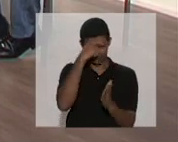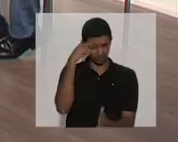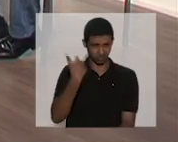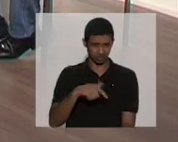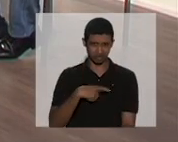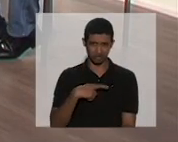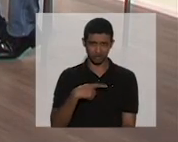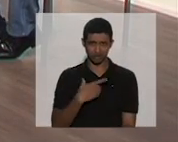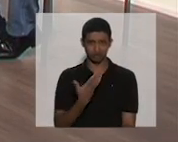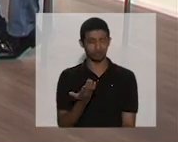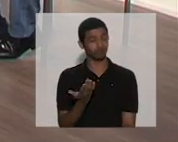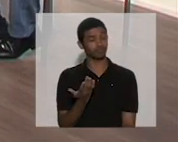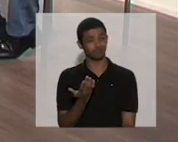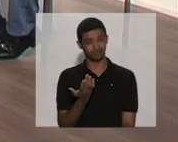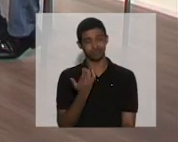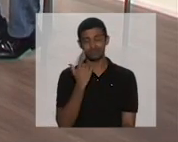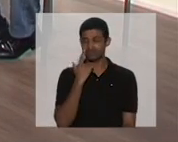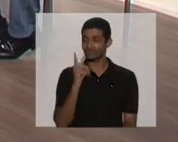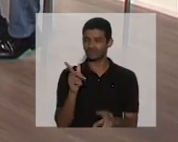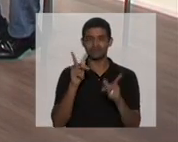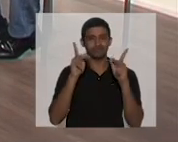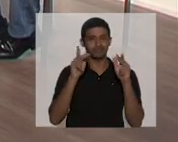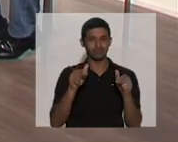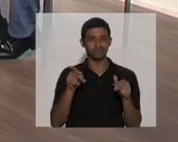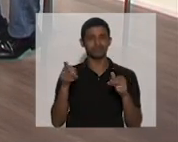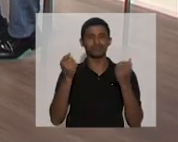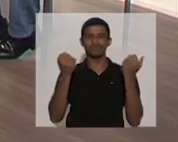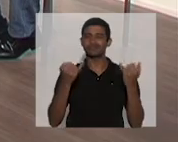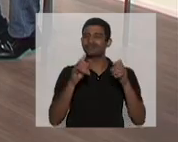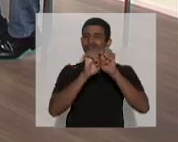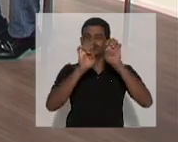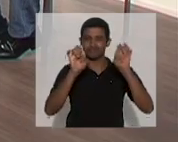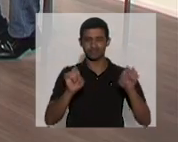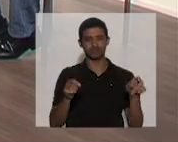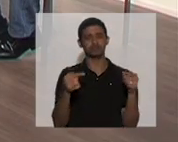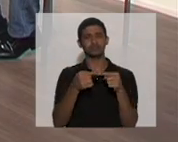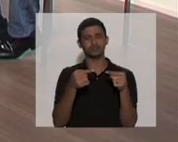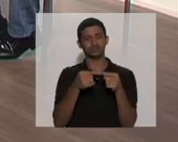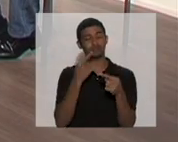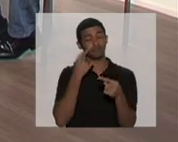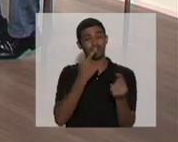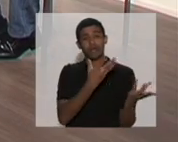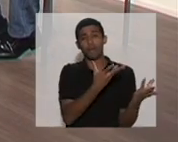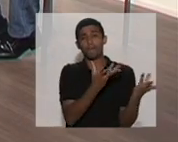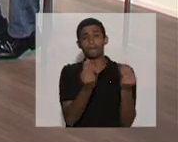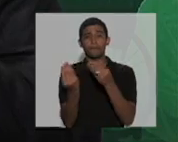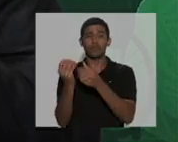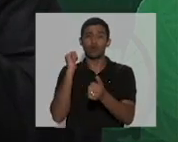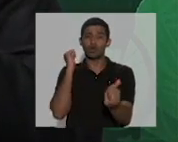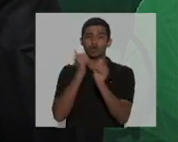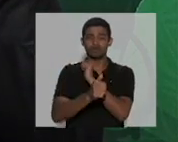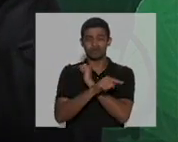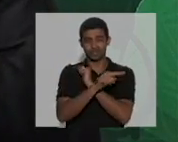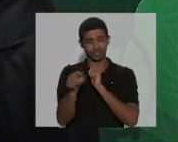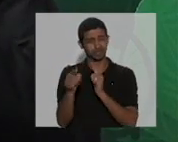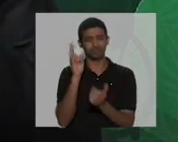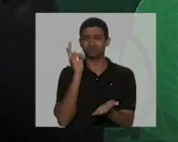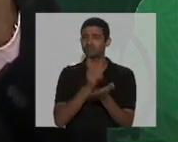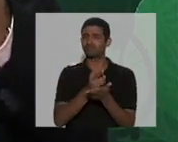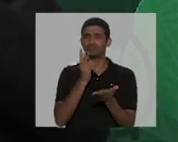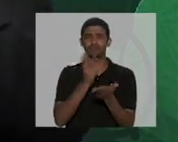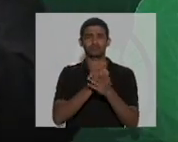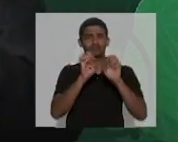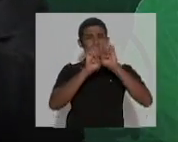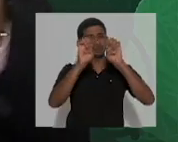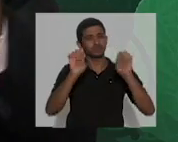isso? Voltamos, como um bolero de Ravel, a gente volta à questão da estrutura. Quer dizer, essas entidades esportivas, elas mantêm a